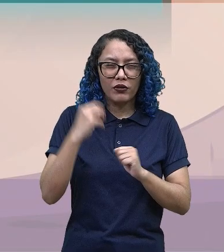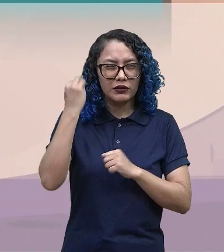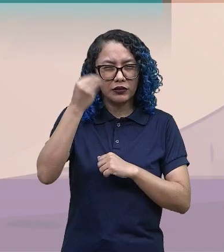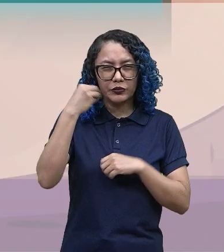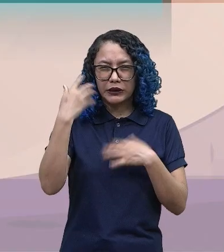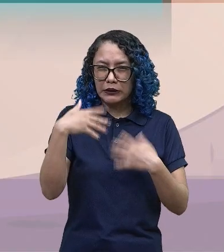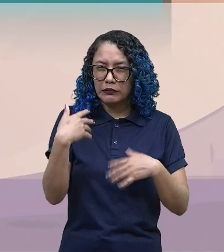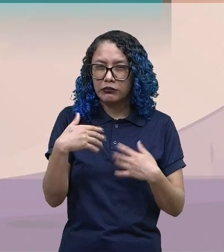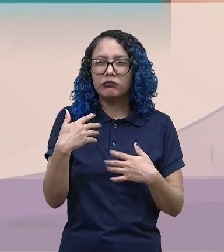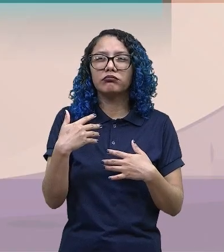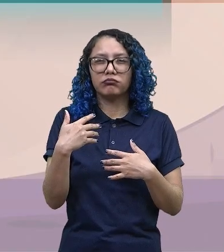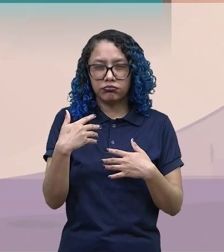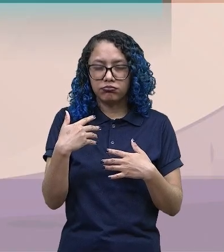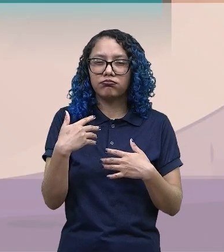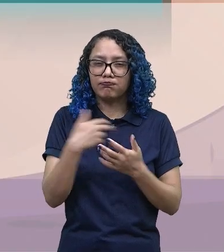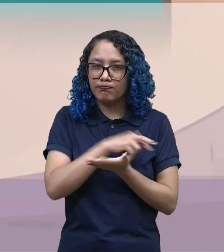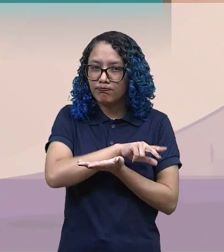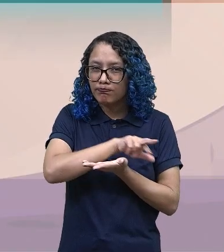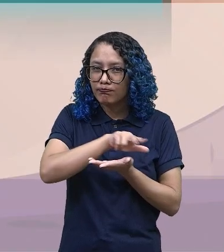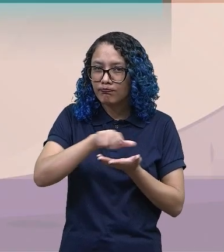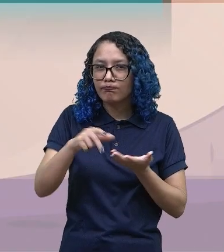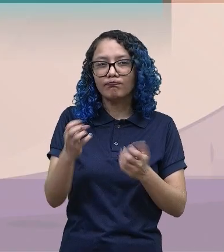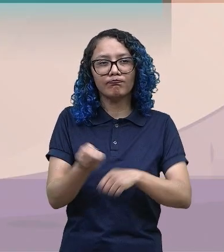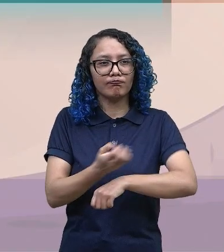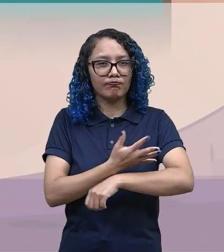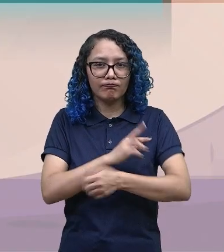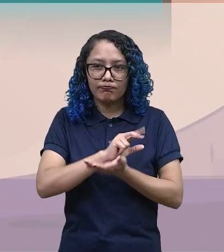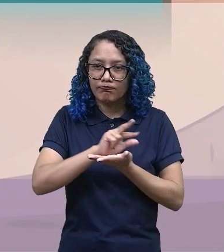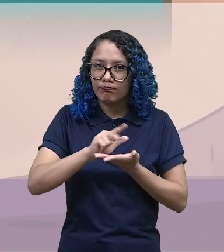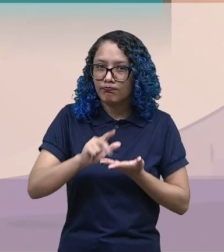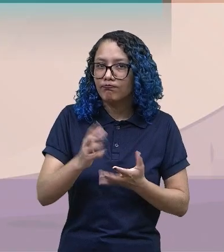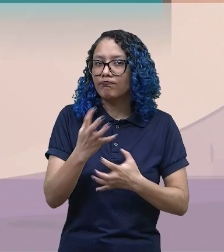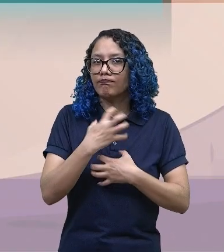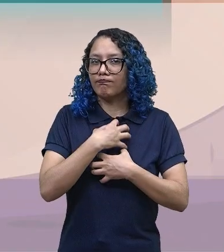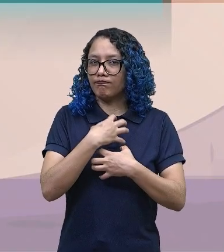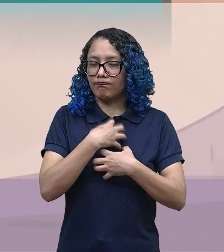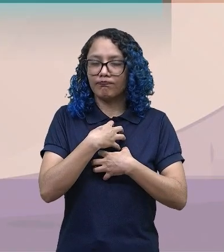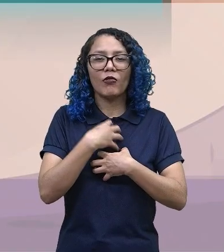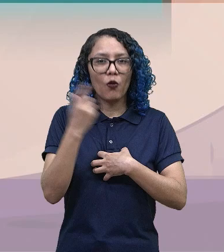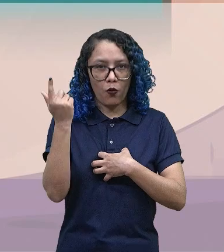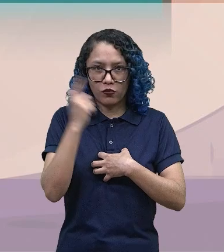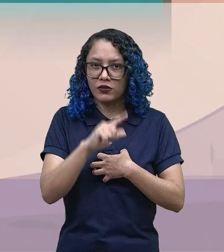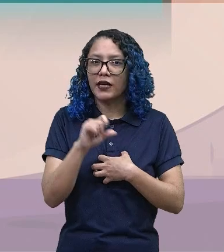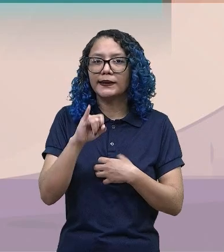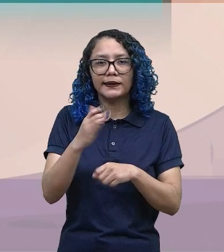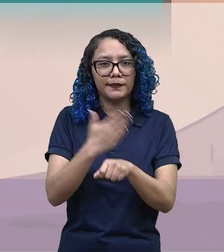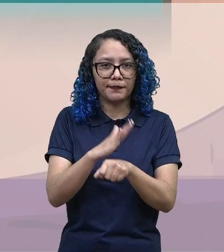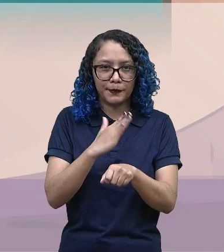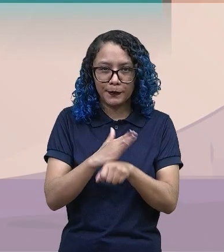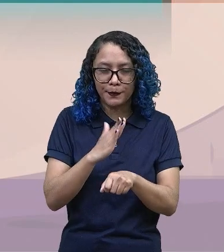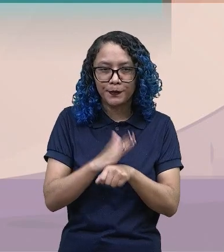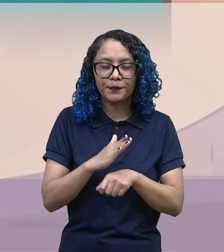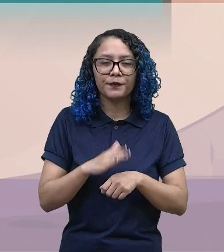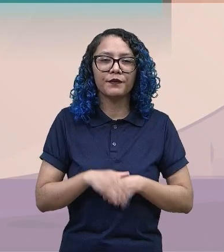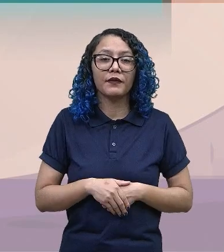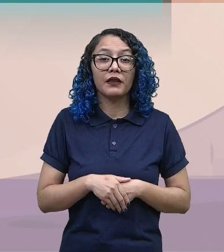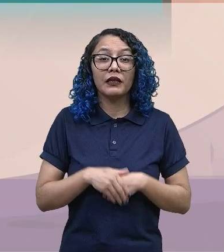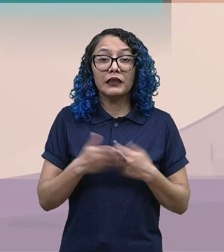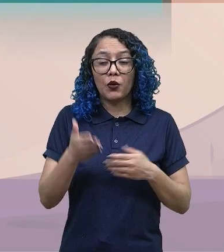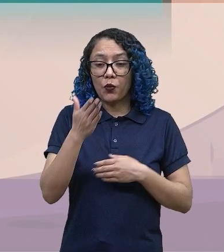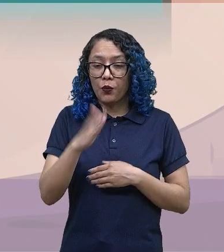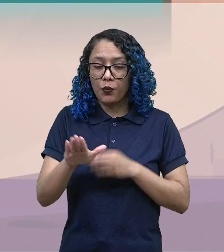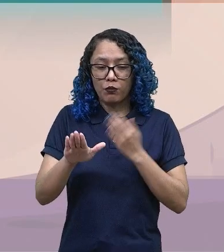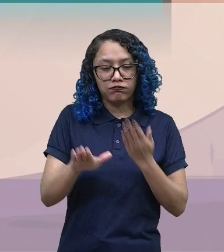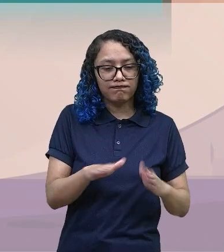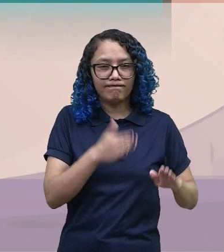ali diversas emoções, diversas percepções com a sua prática. O patins é uma